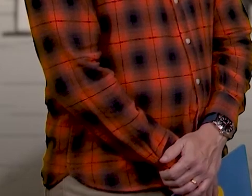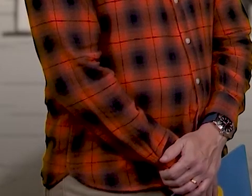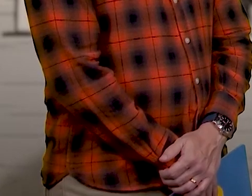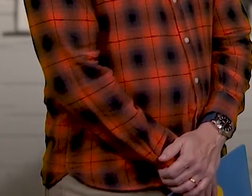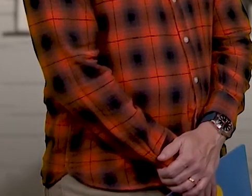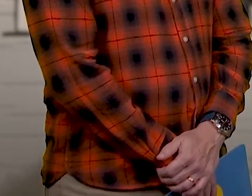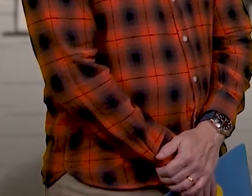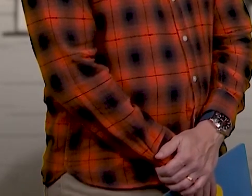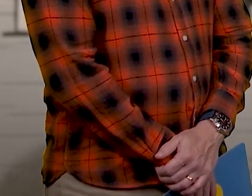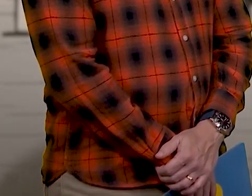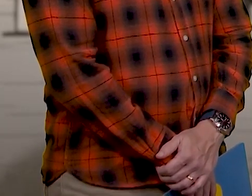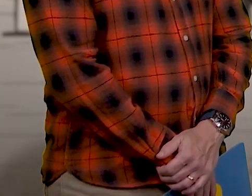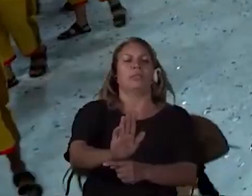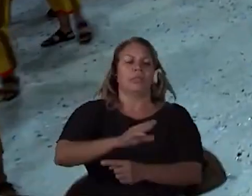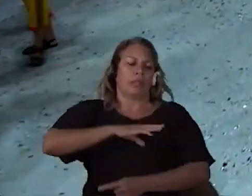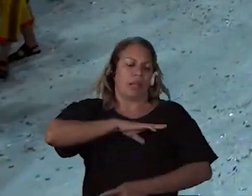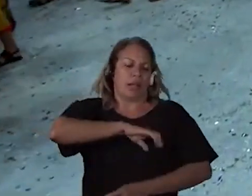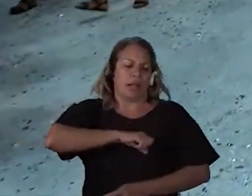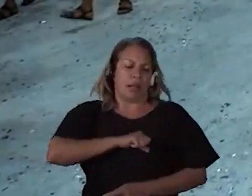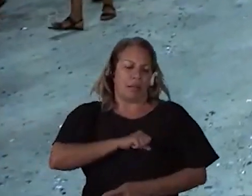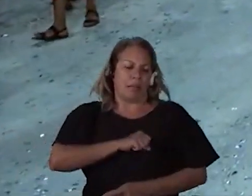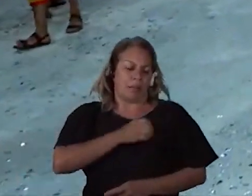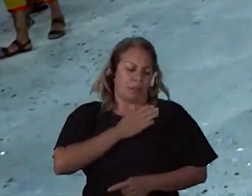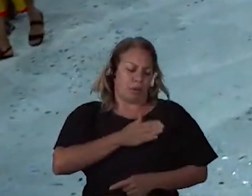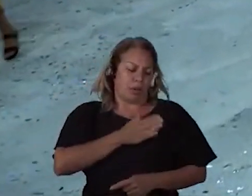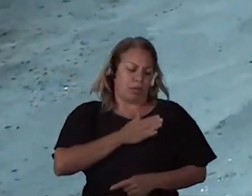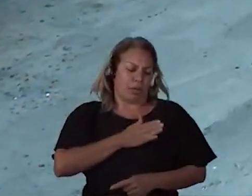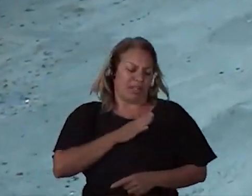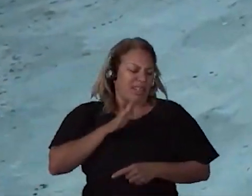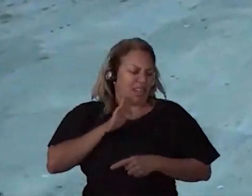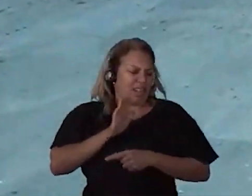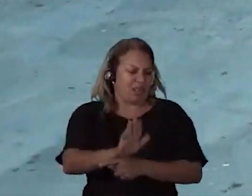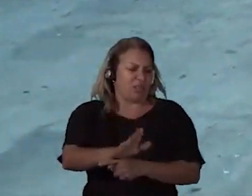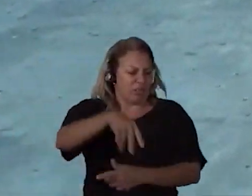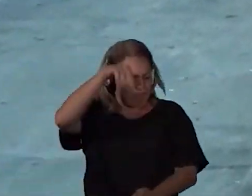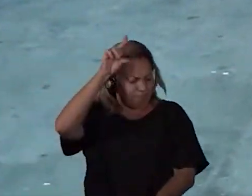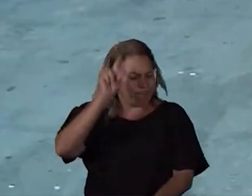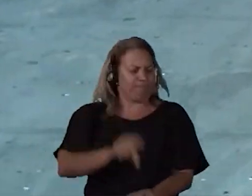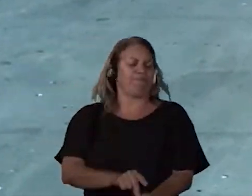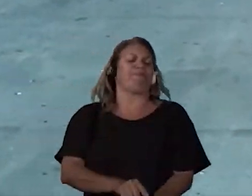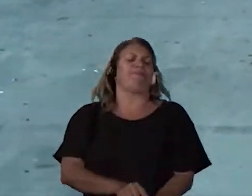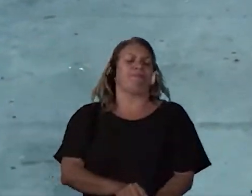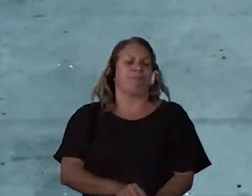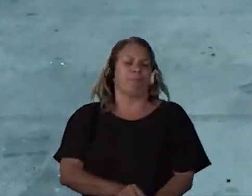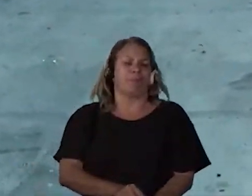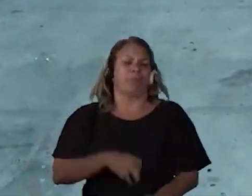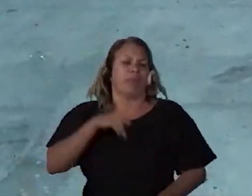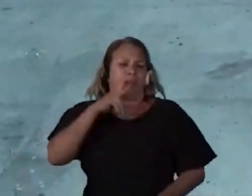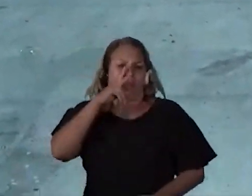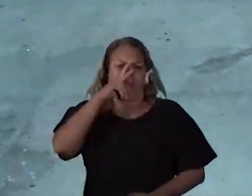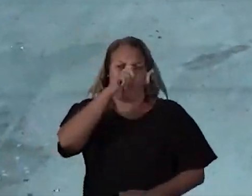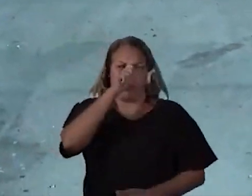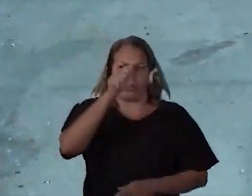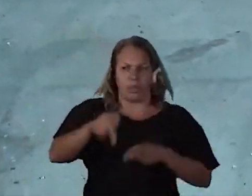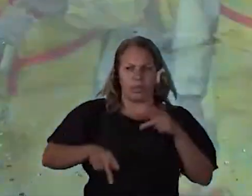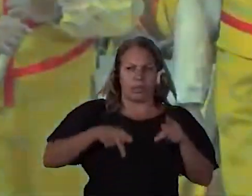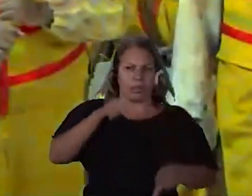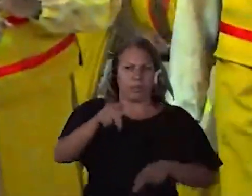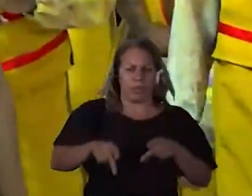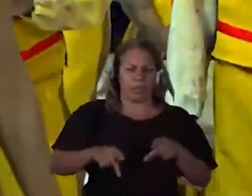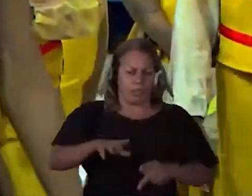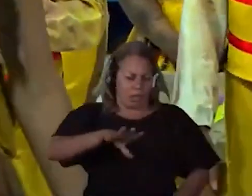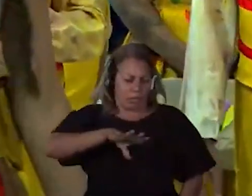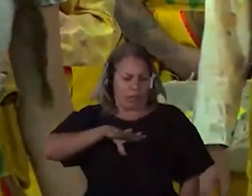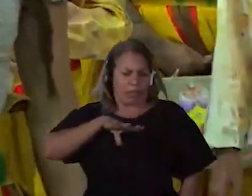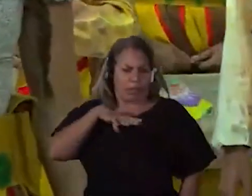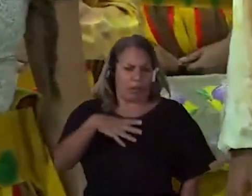grupo durante a pandemia. E estávamos sem marcador até o momento. E aí, nessa de decidir quem iria marcar, a